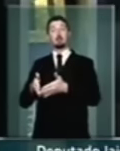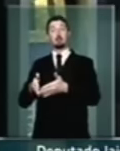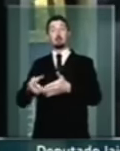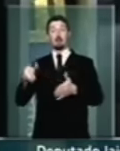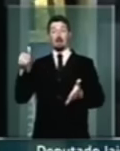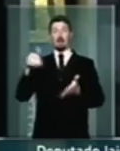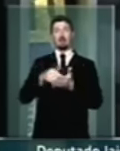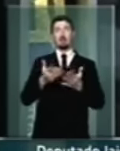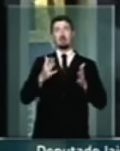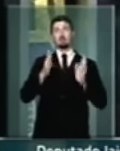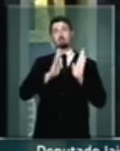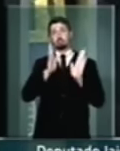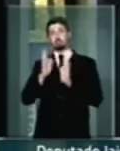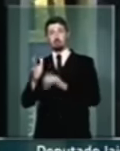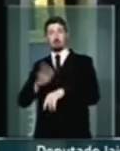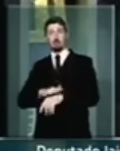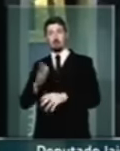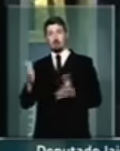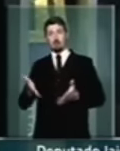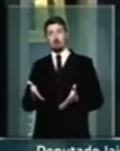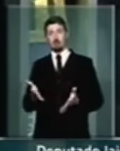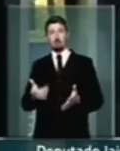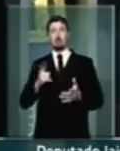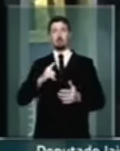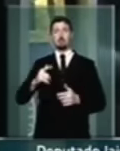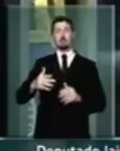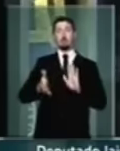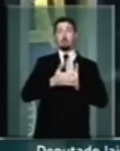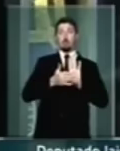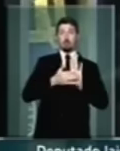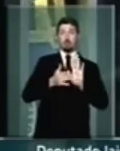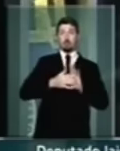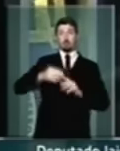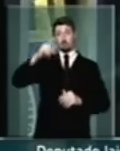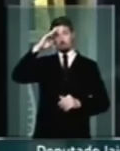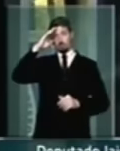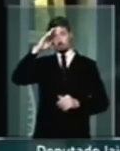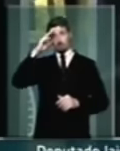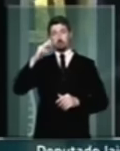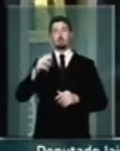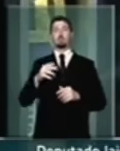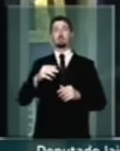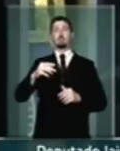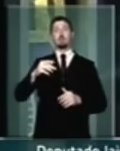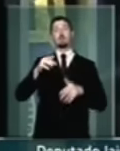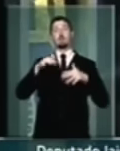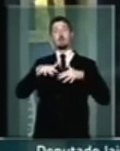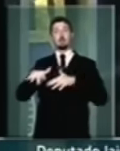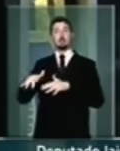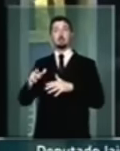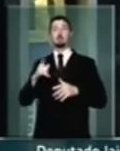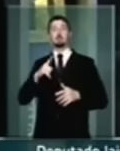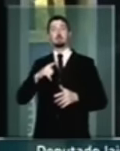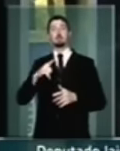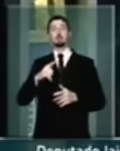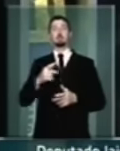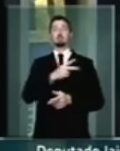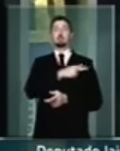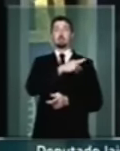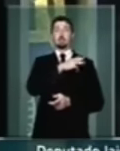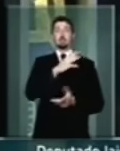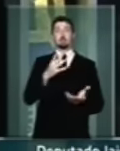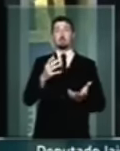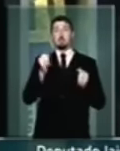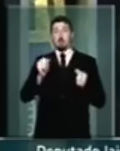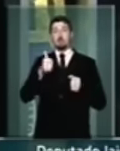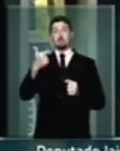até uma proposta do comandante do Exército fosse acolhida, que chegue ao 2º sargento. Se não chega a subtenente agora, que chega a 2º